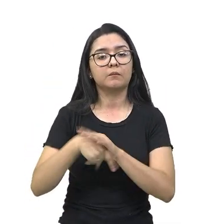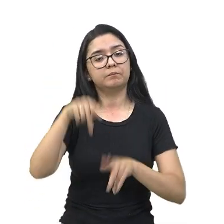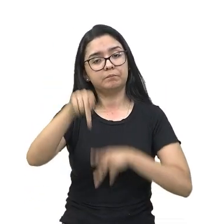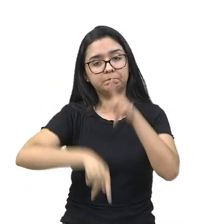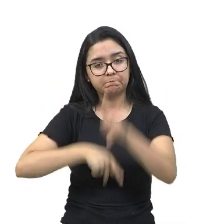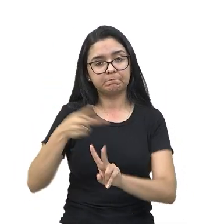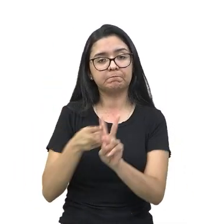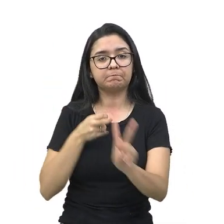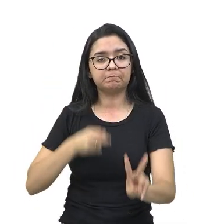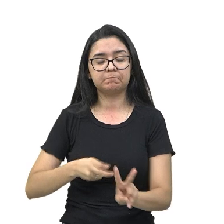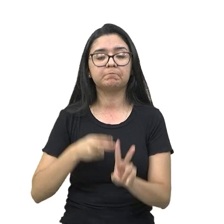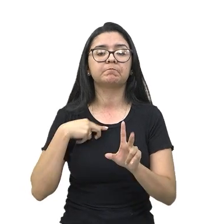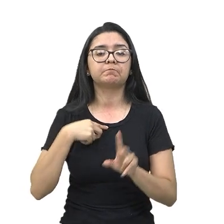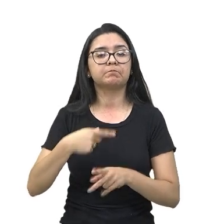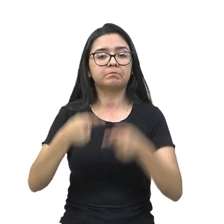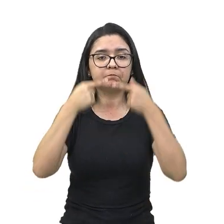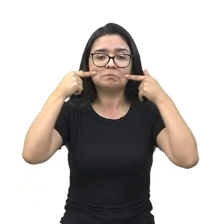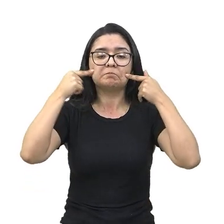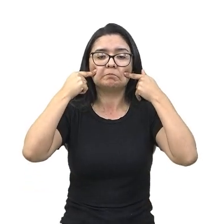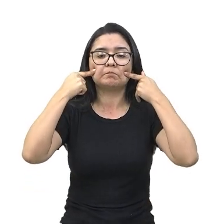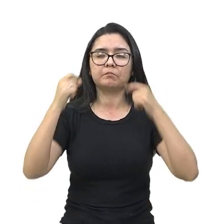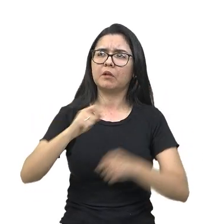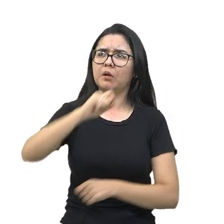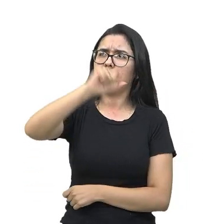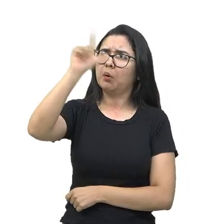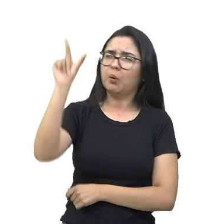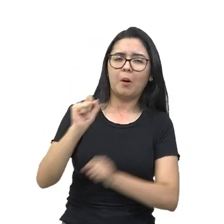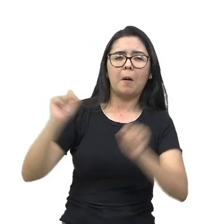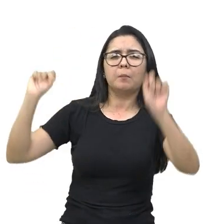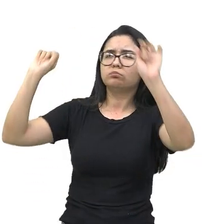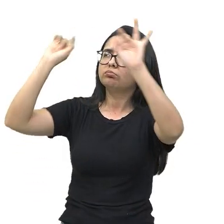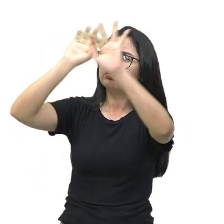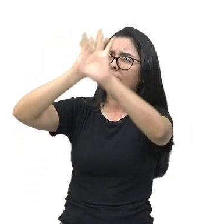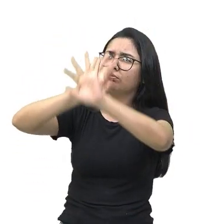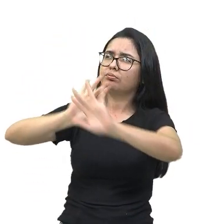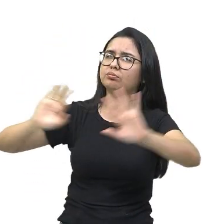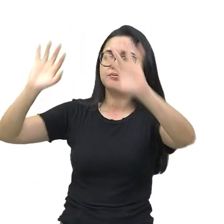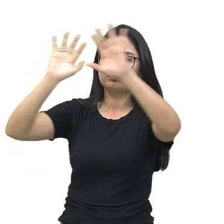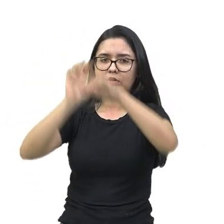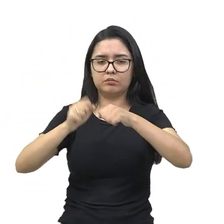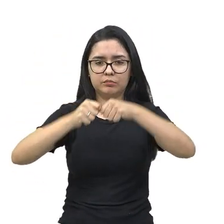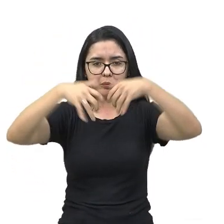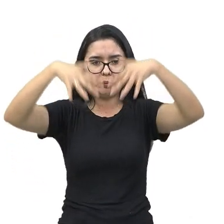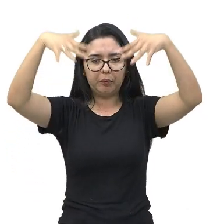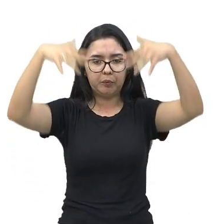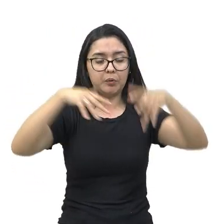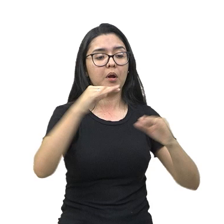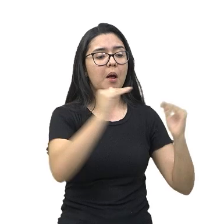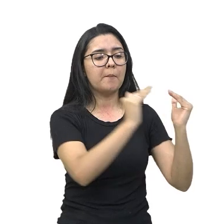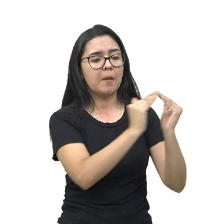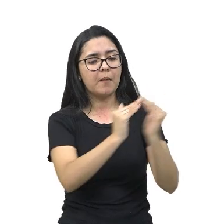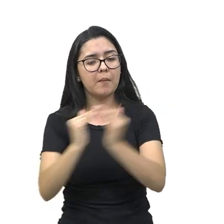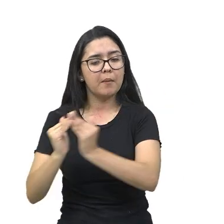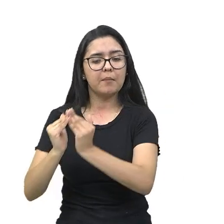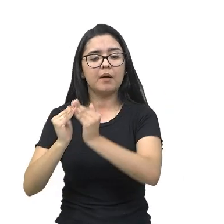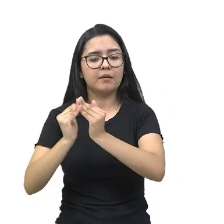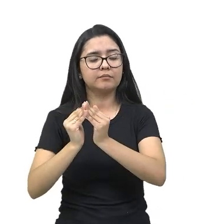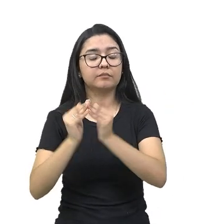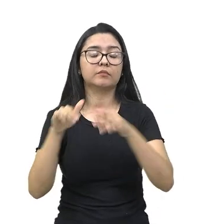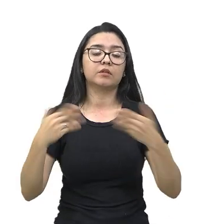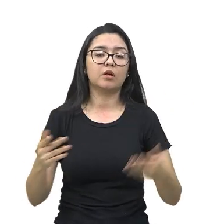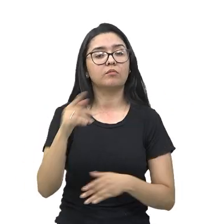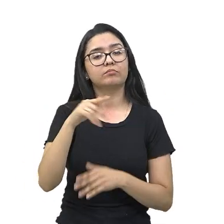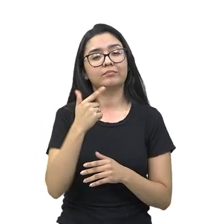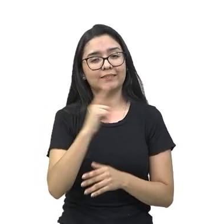tupis-guaranis, aparecia com todo o seu esplendor para iluminar uma aldeia na Amazônia brasileira. Talvez você já tenha ouvido também essa narrativa de uma